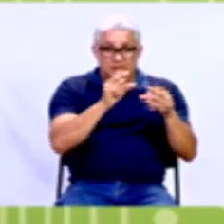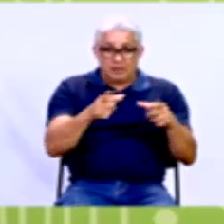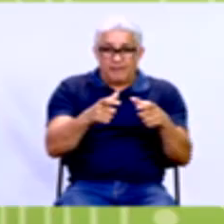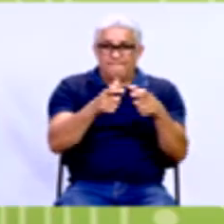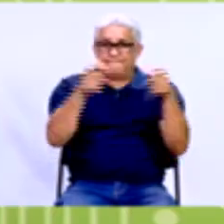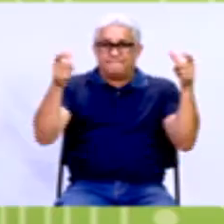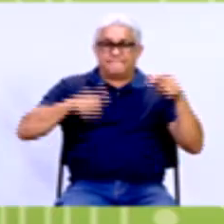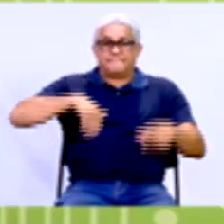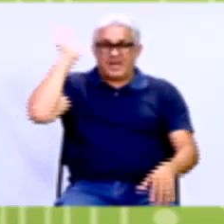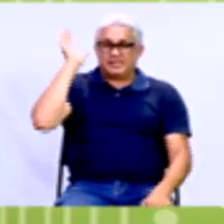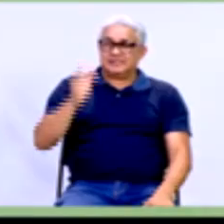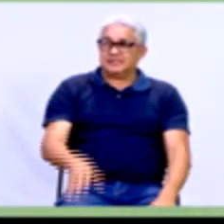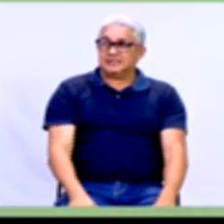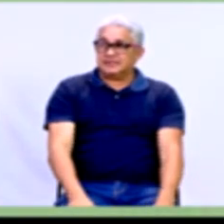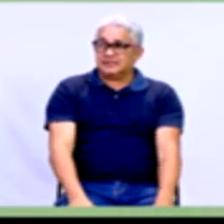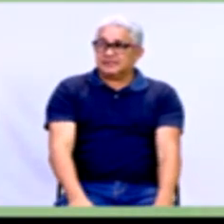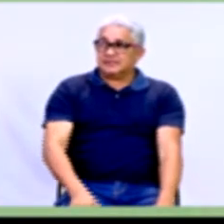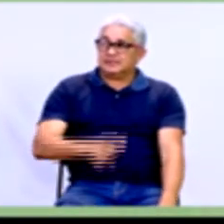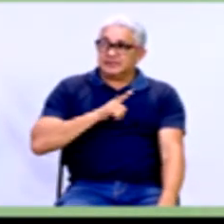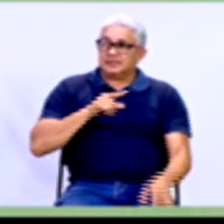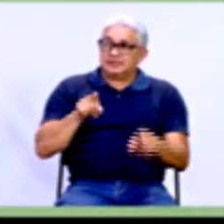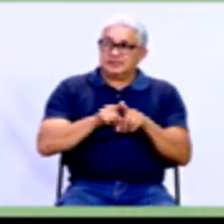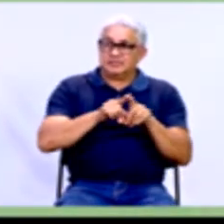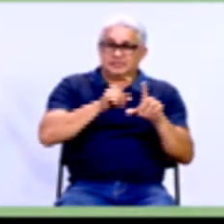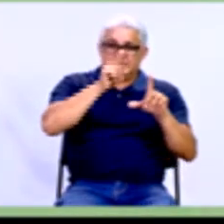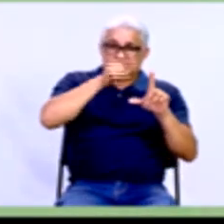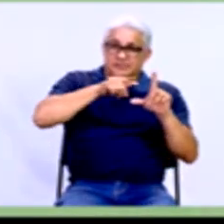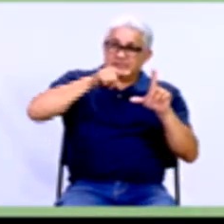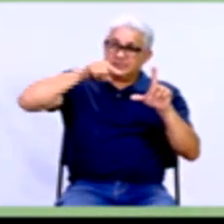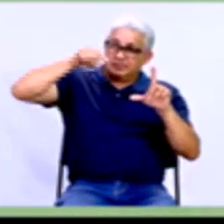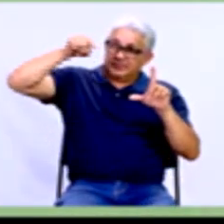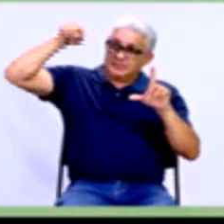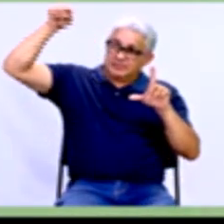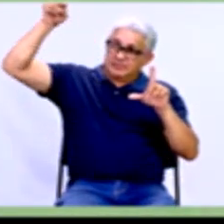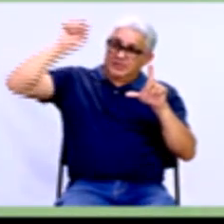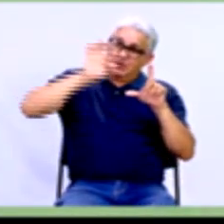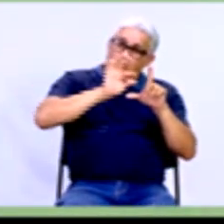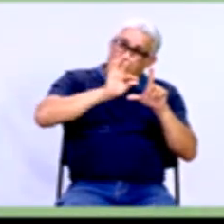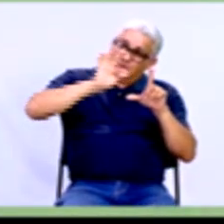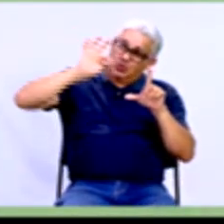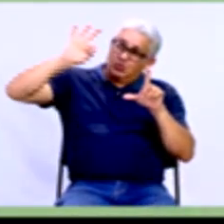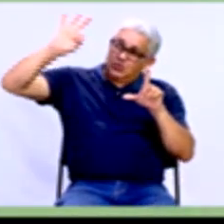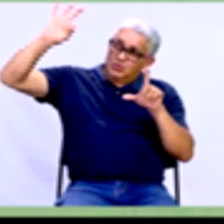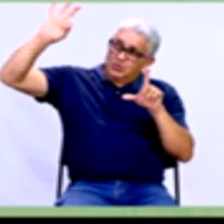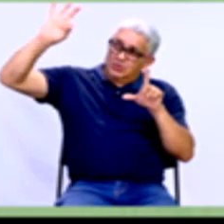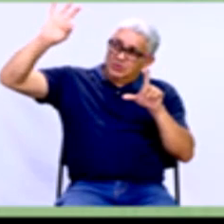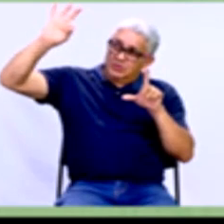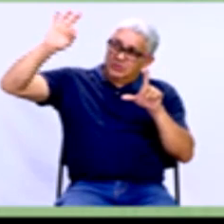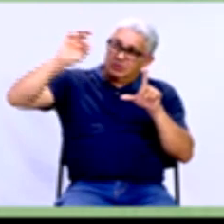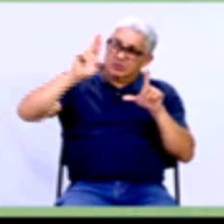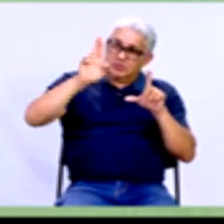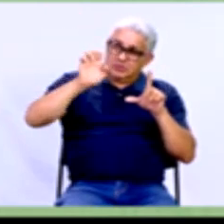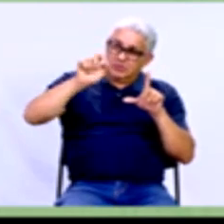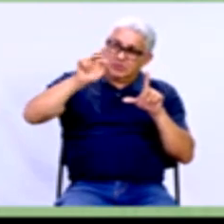né? E aqui a gente tem a nossa linha aqui, a reta de regressão,